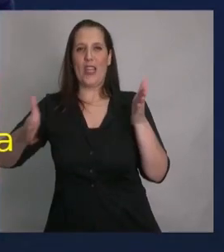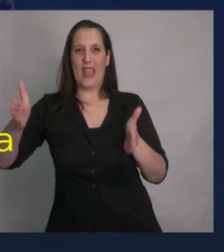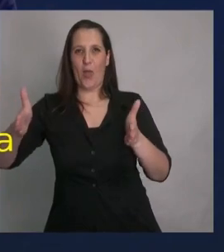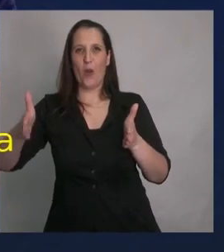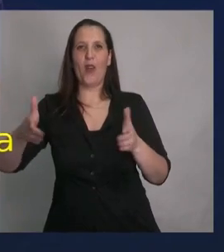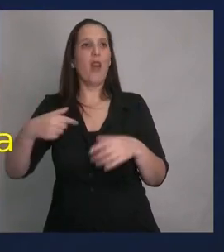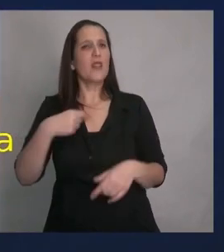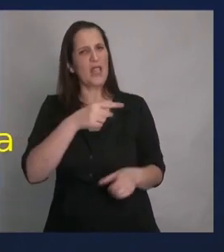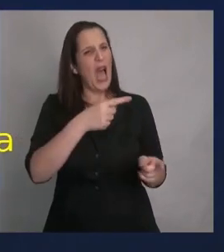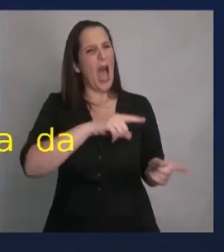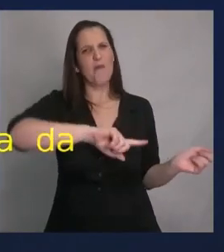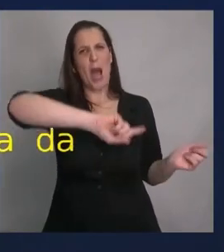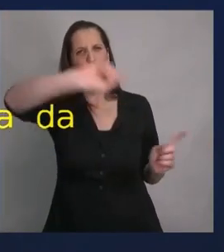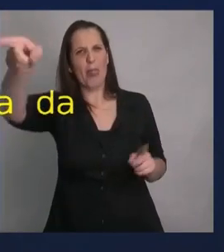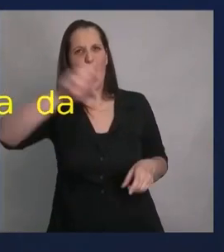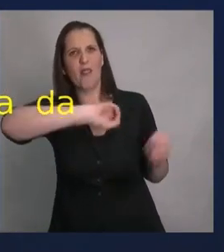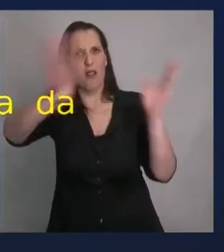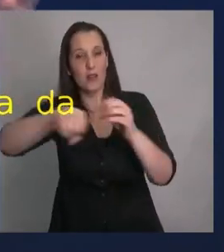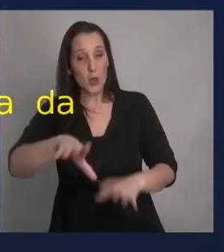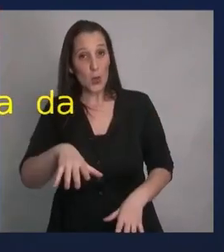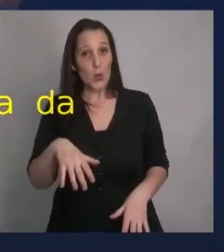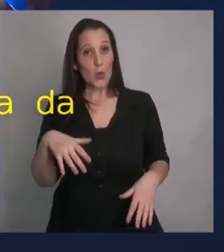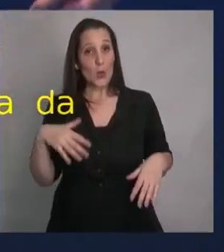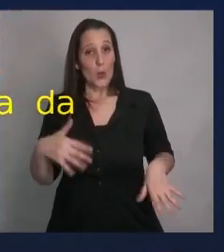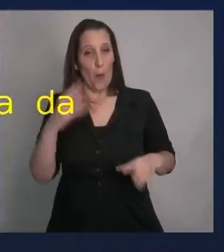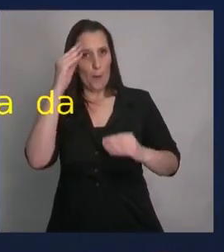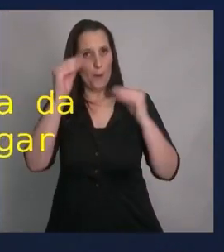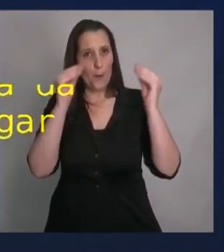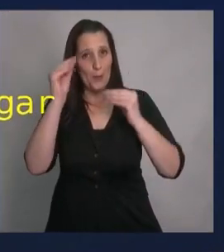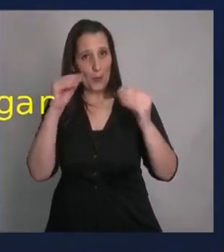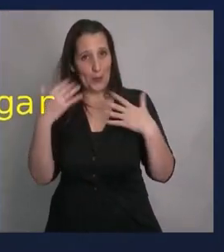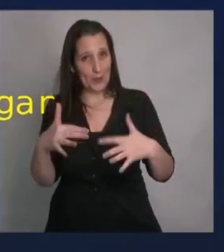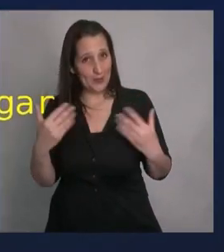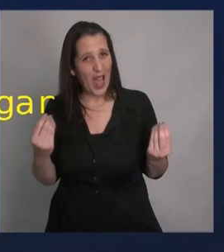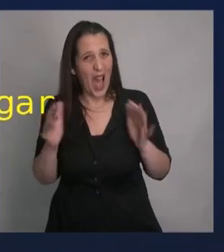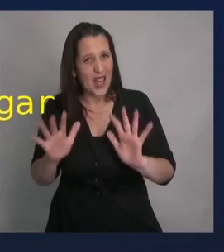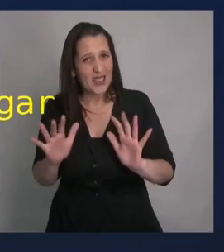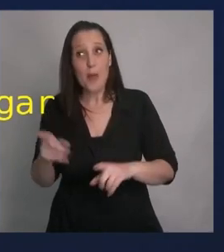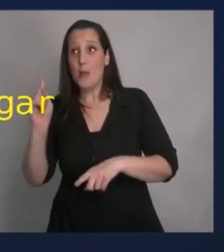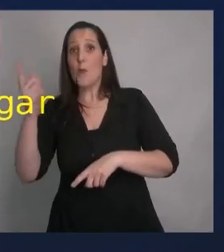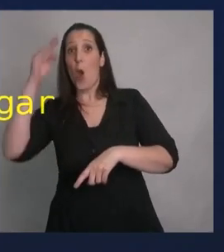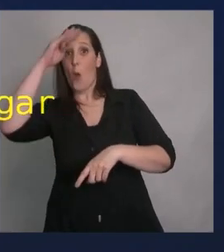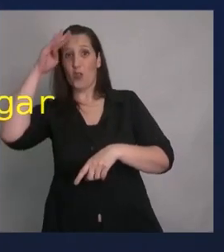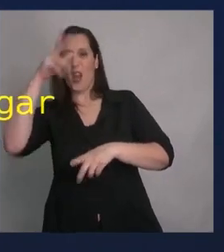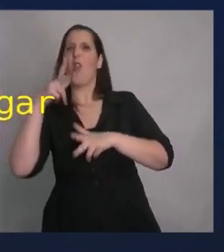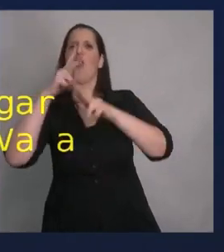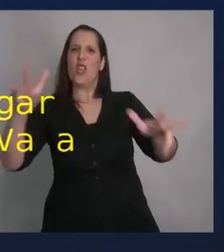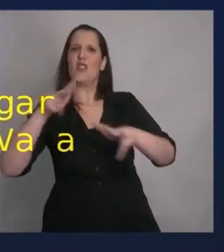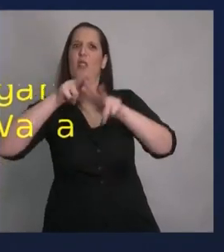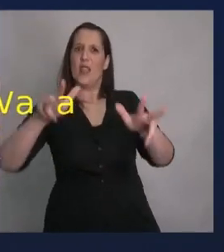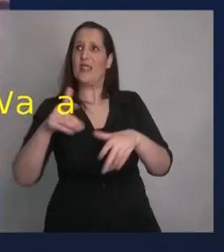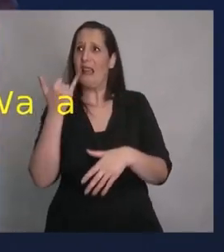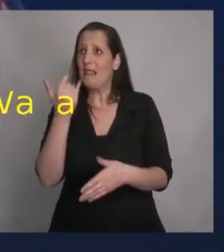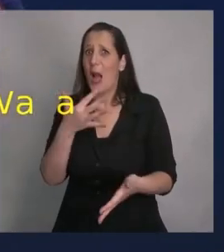Vocês, a gente se pergunta, ele vai fazer o que falou? Ele vai conseguir fazer o que falou?